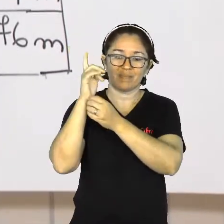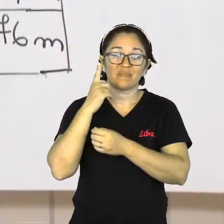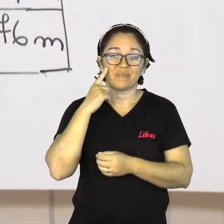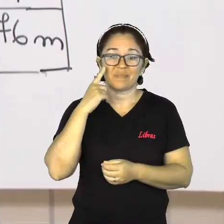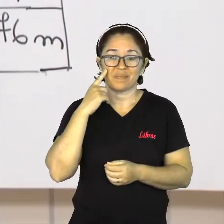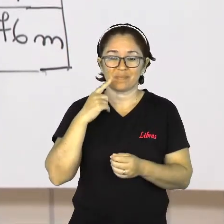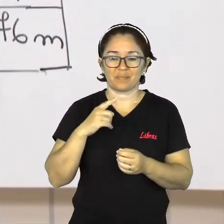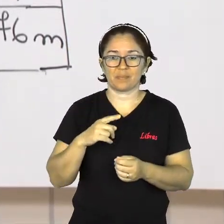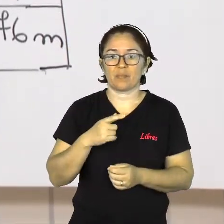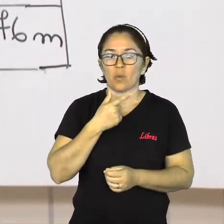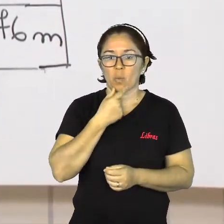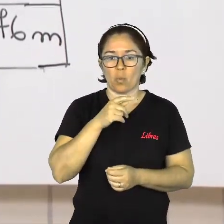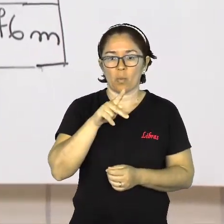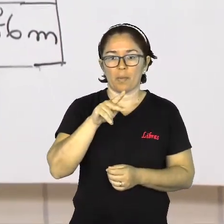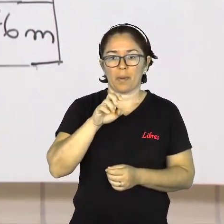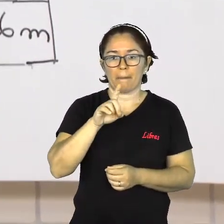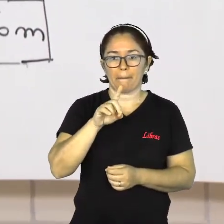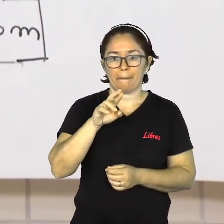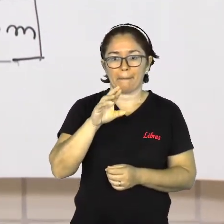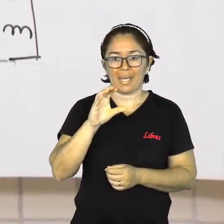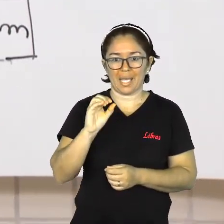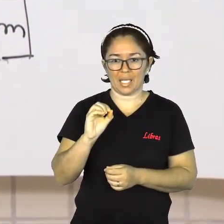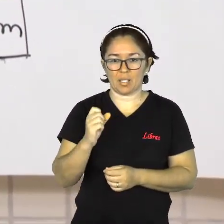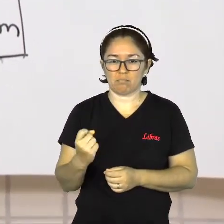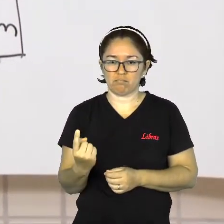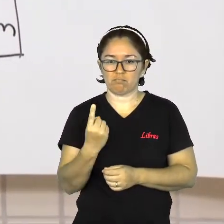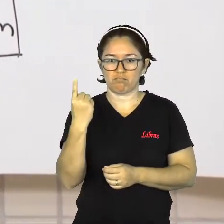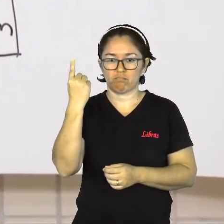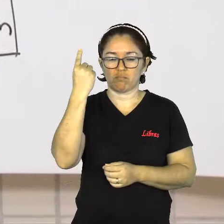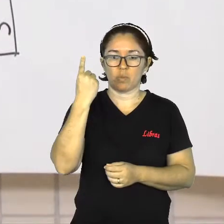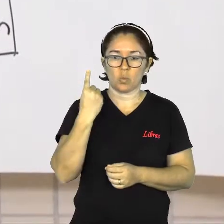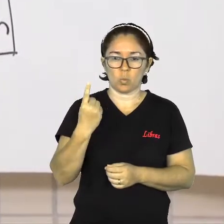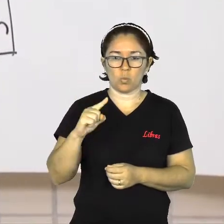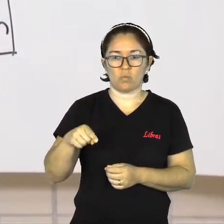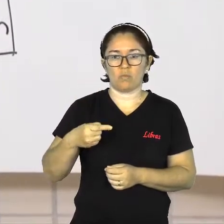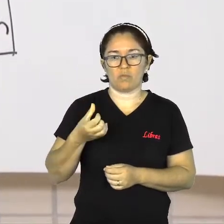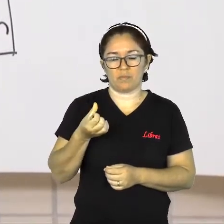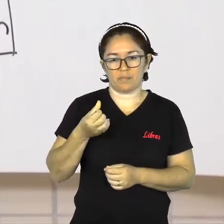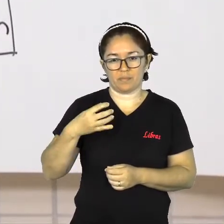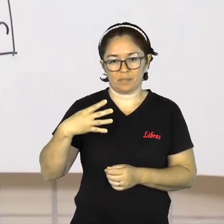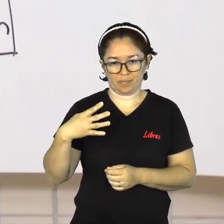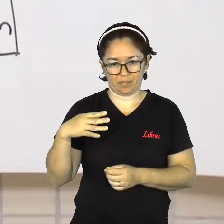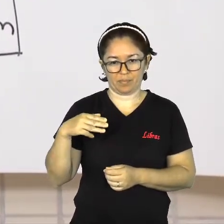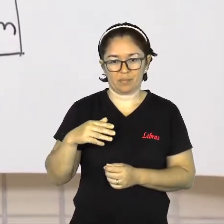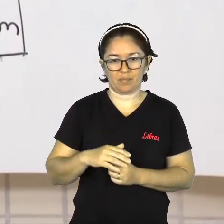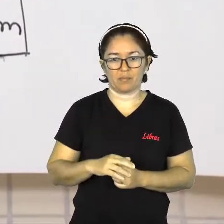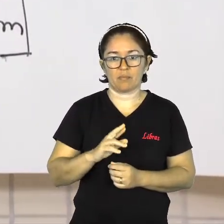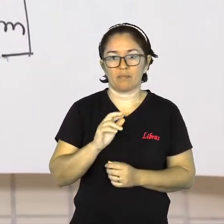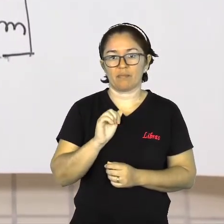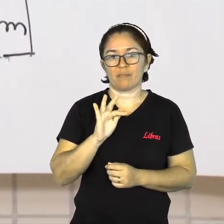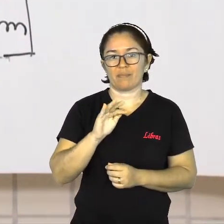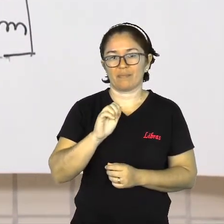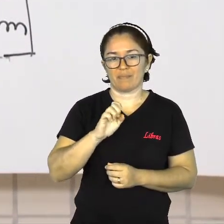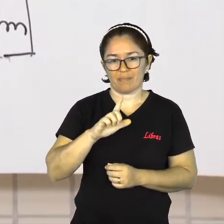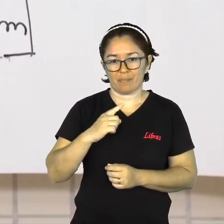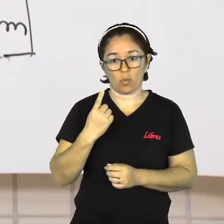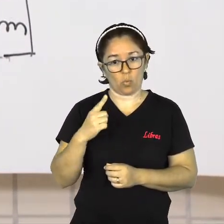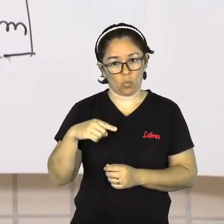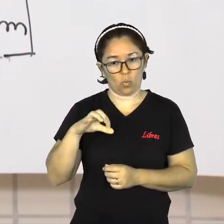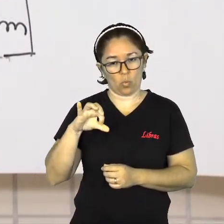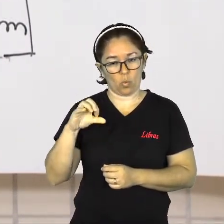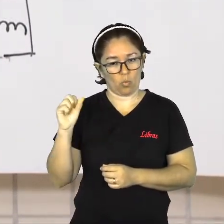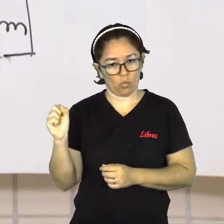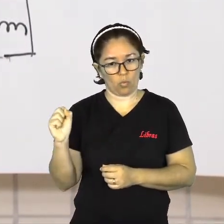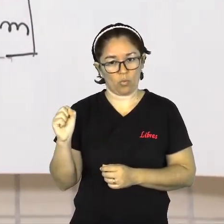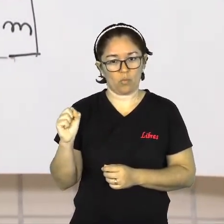Pedro, que ele tem 1,64 m, o Rafael